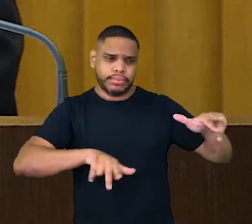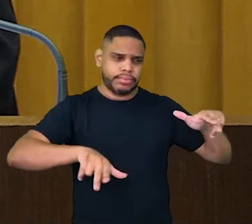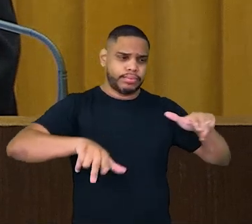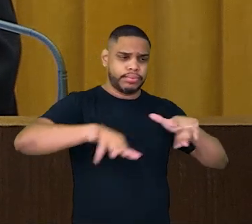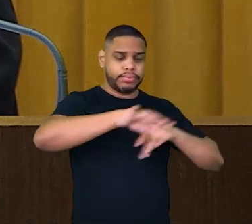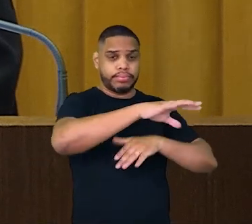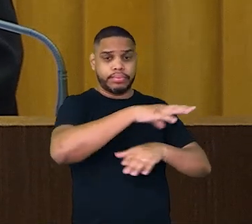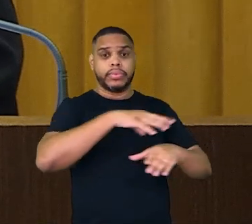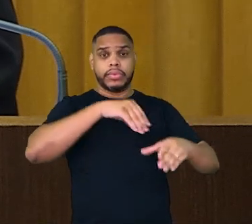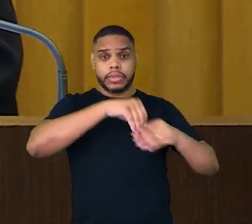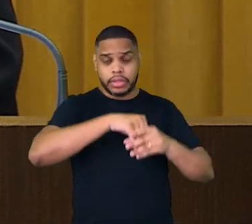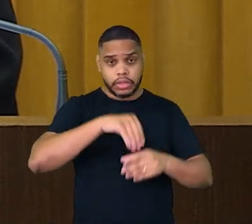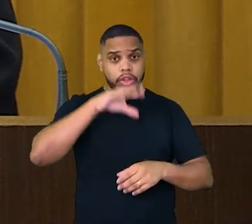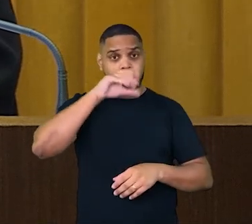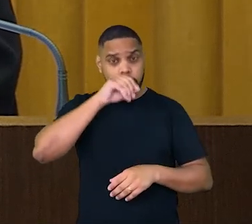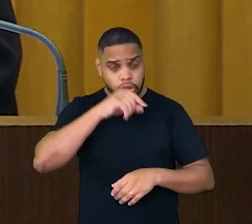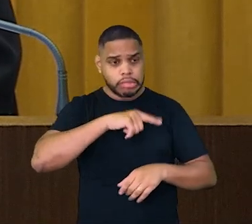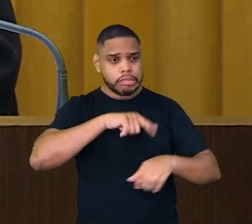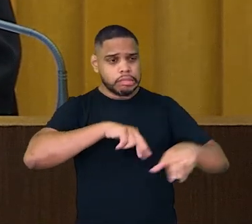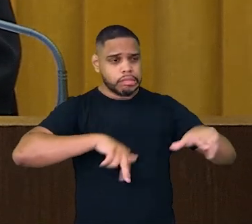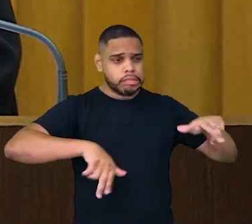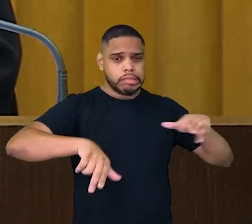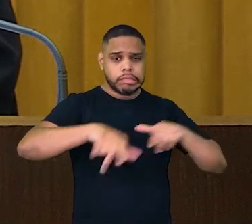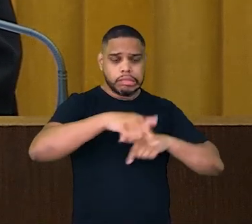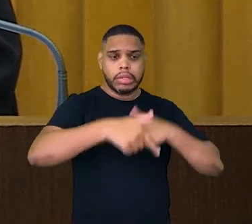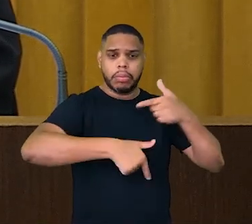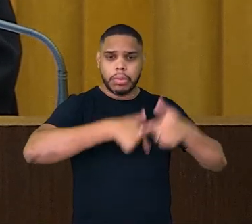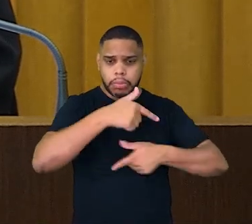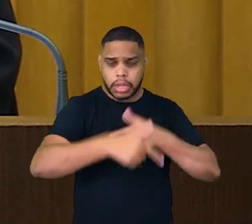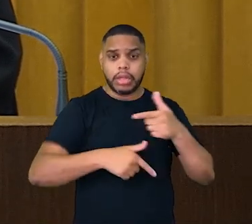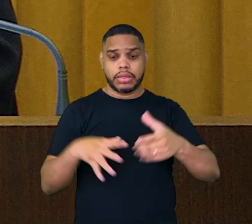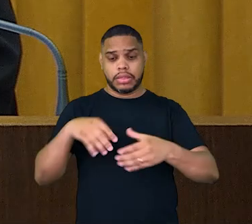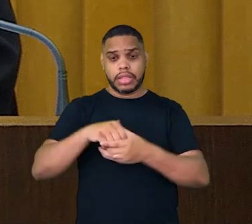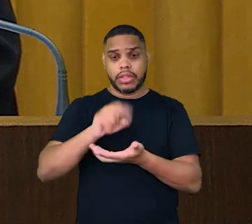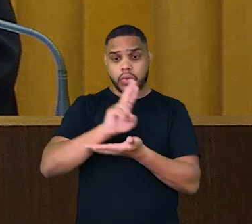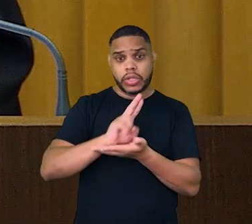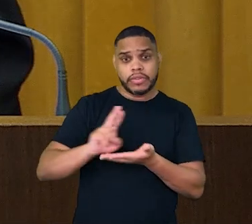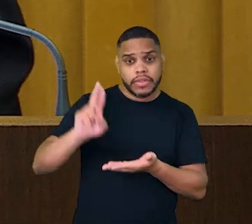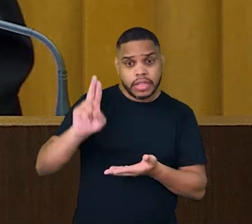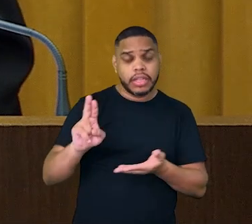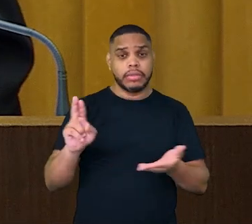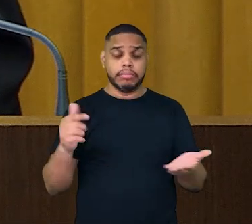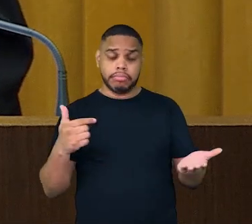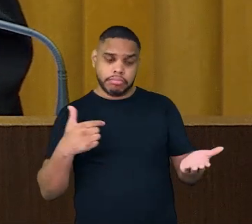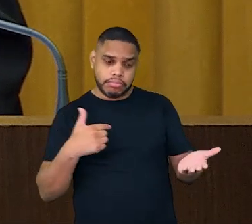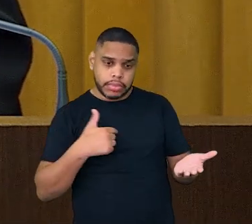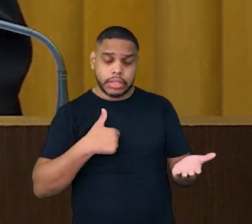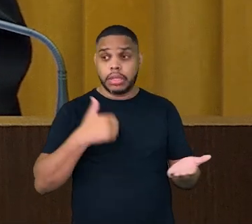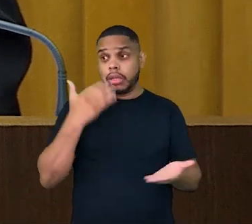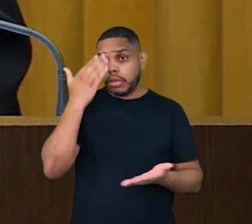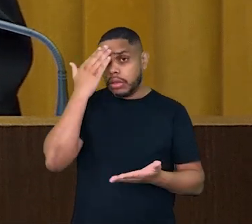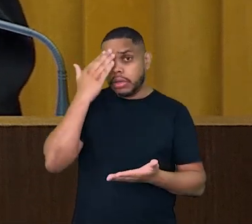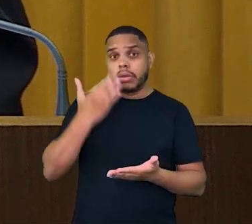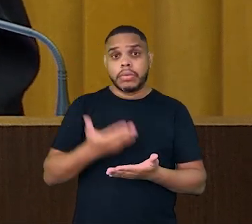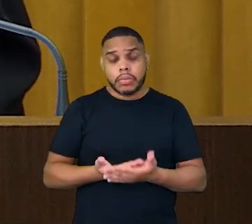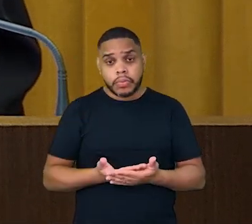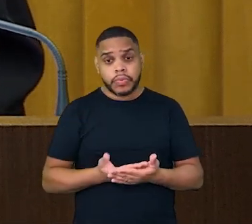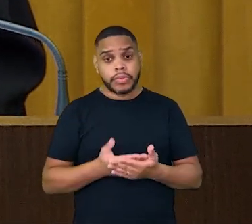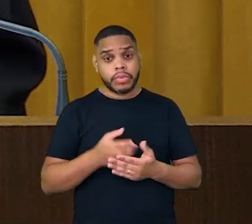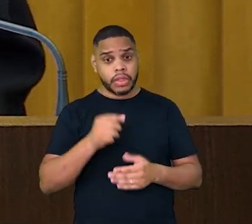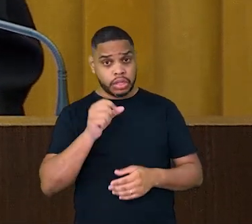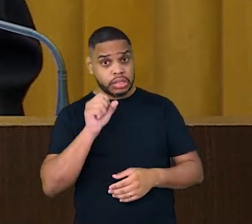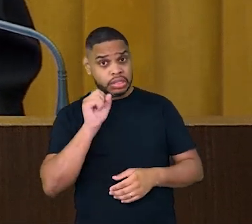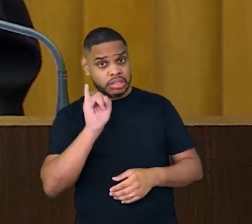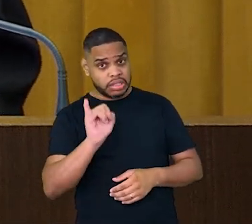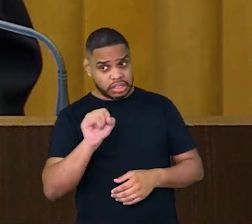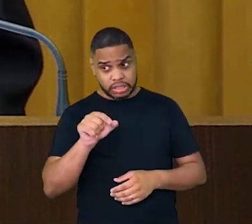vários servidores da instituição, da universidade. Eu creio que Se